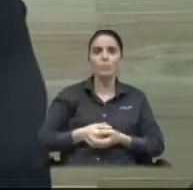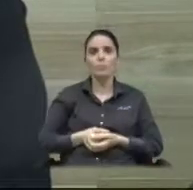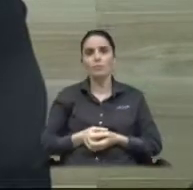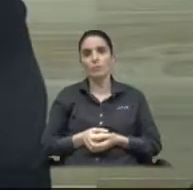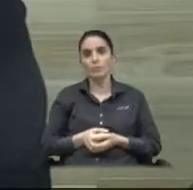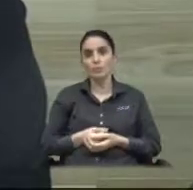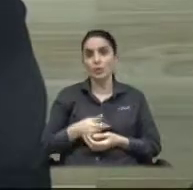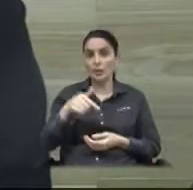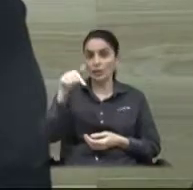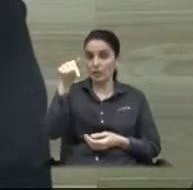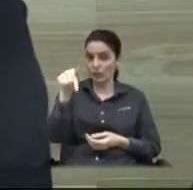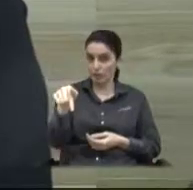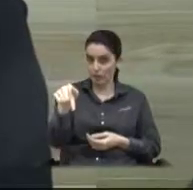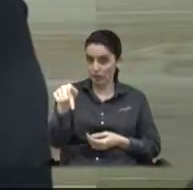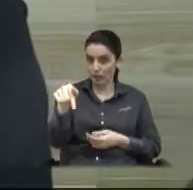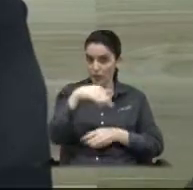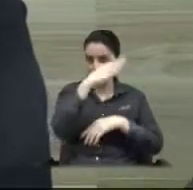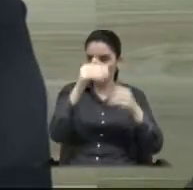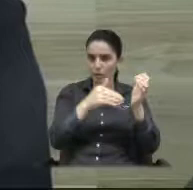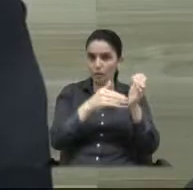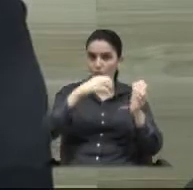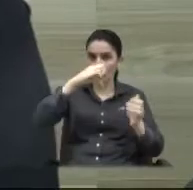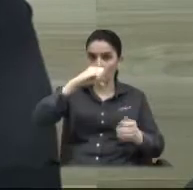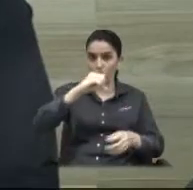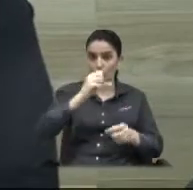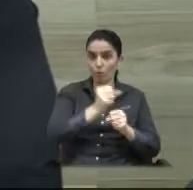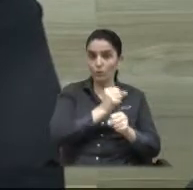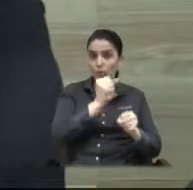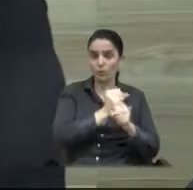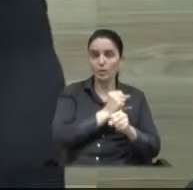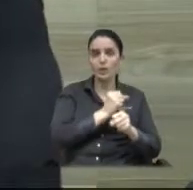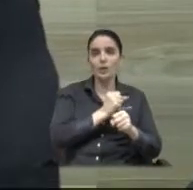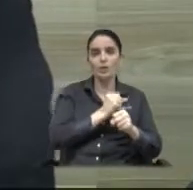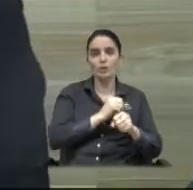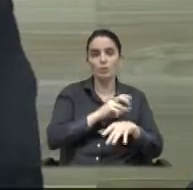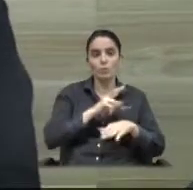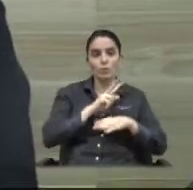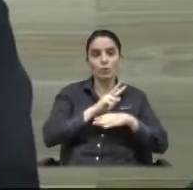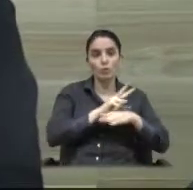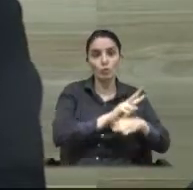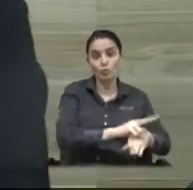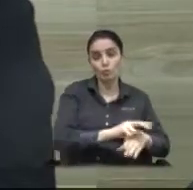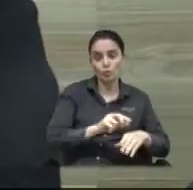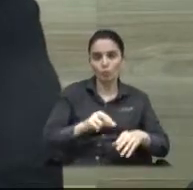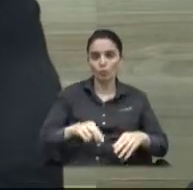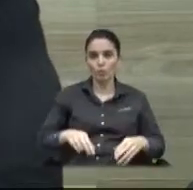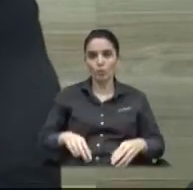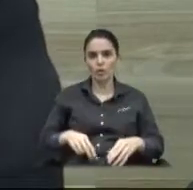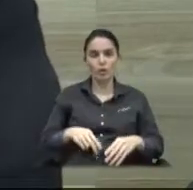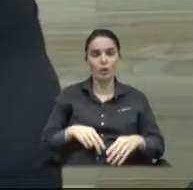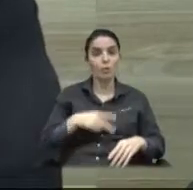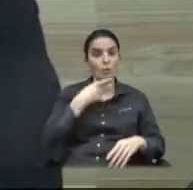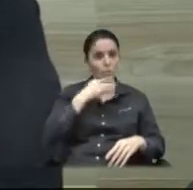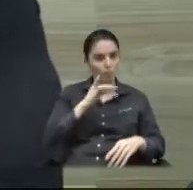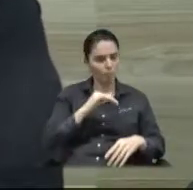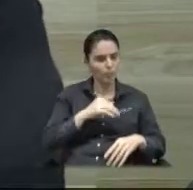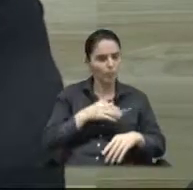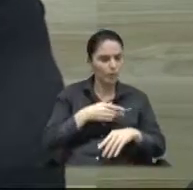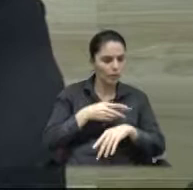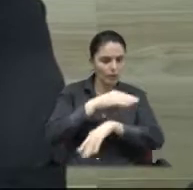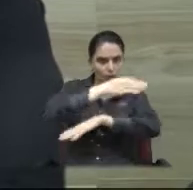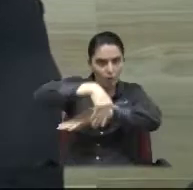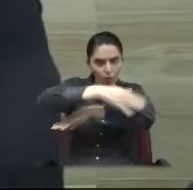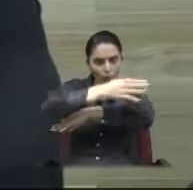7 aos 9 anos, ele ajudou o pai no sustento da família, procurando reciclados nas ruas e